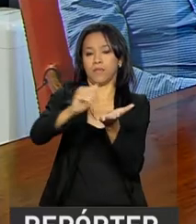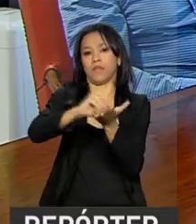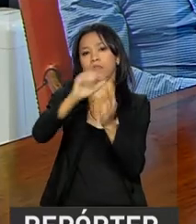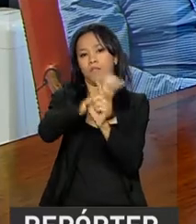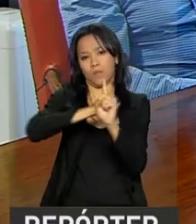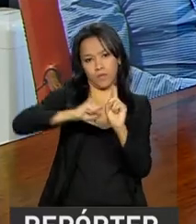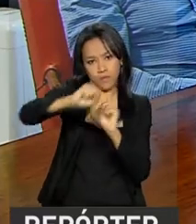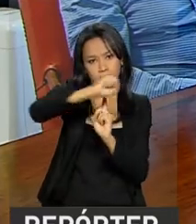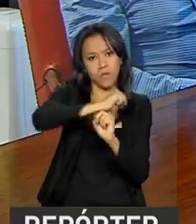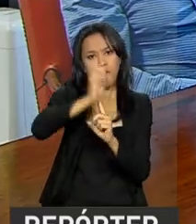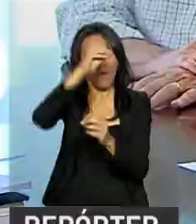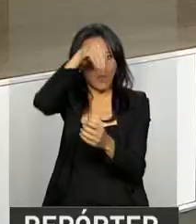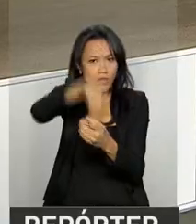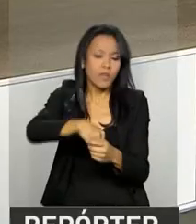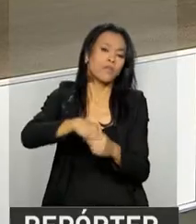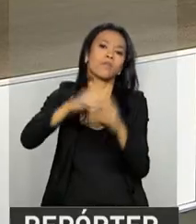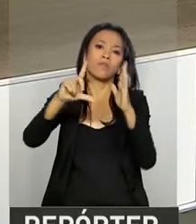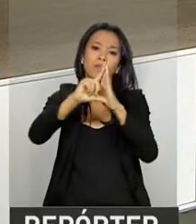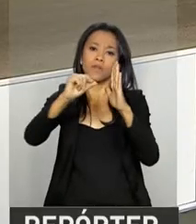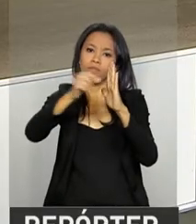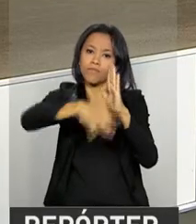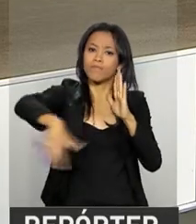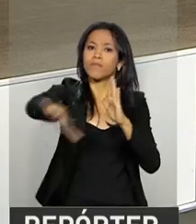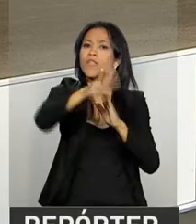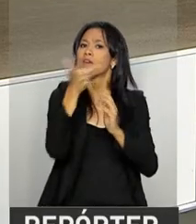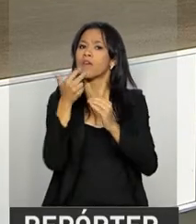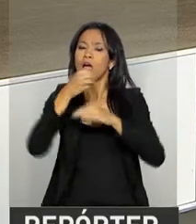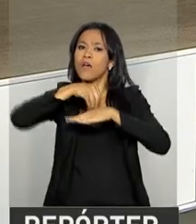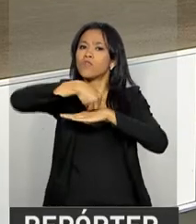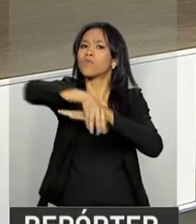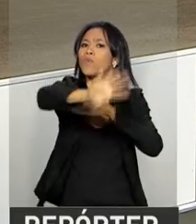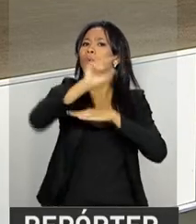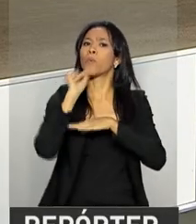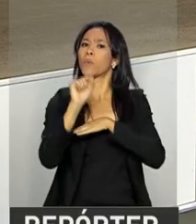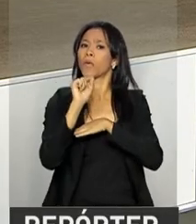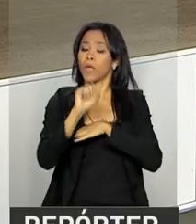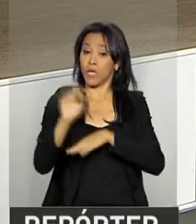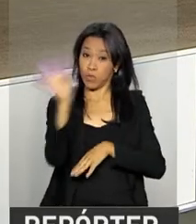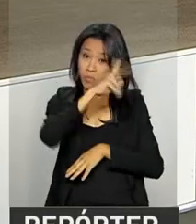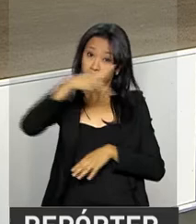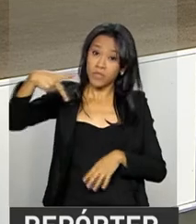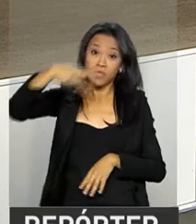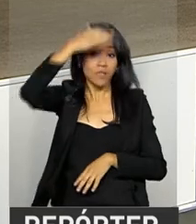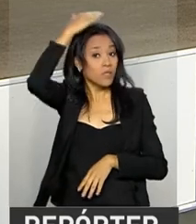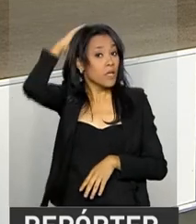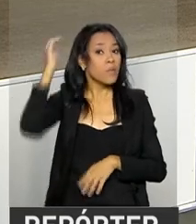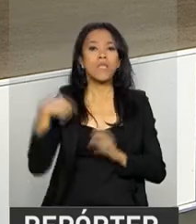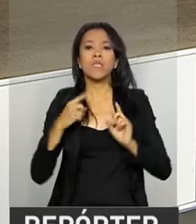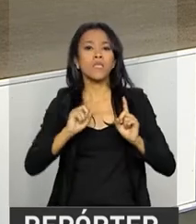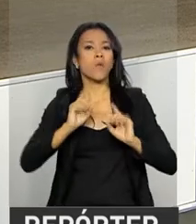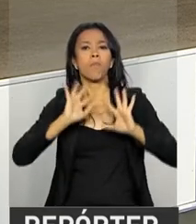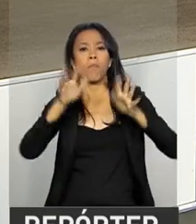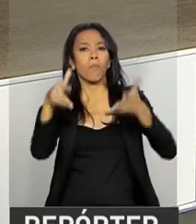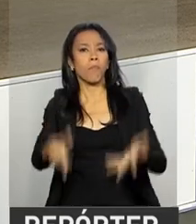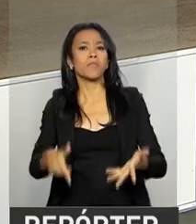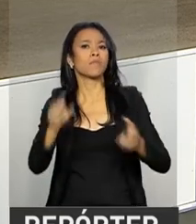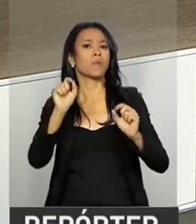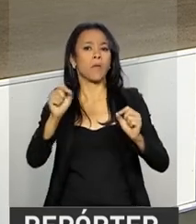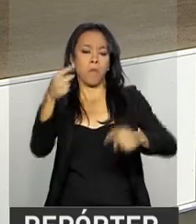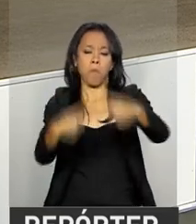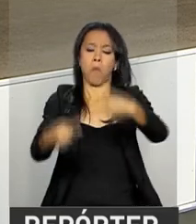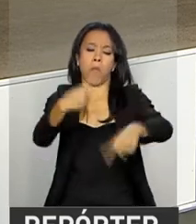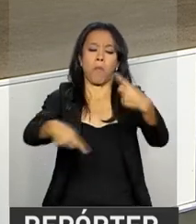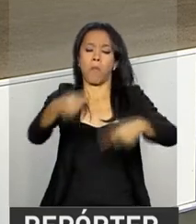presidência da república divulgou nota informando que o presidente michel temer não participa das discussões sobre a reforma política